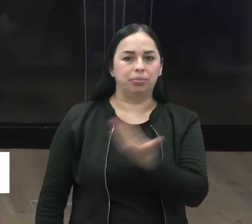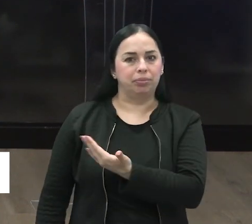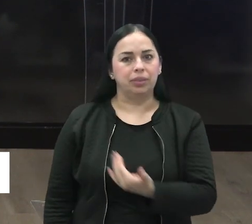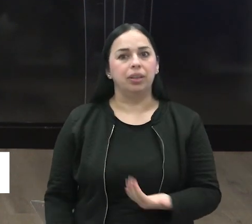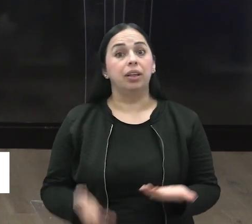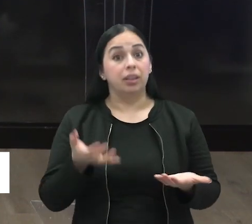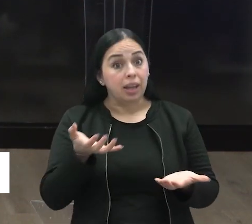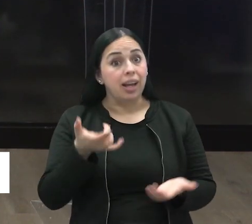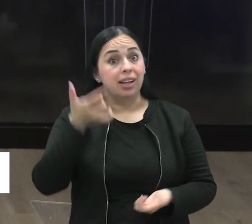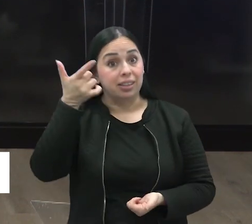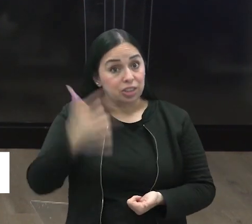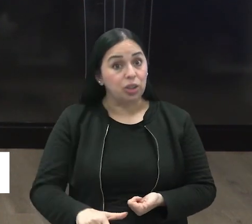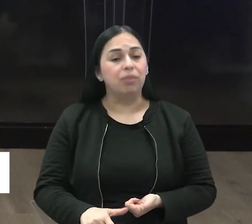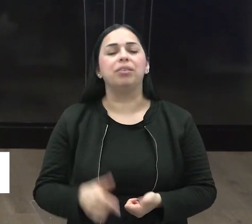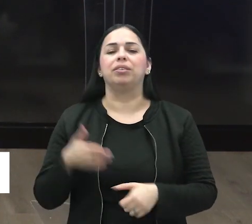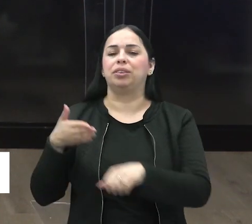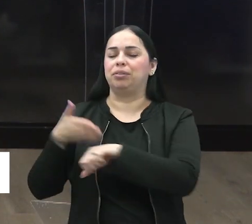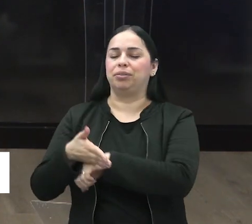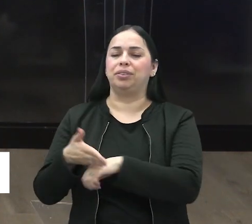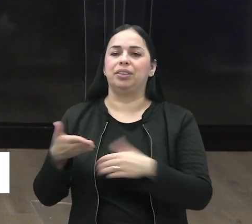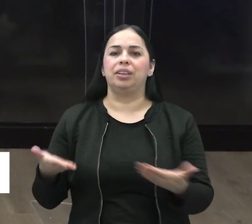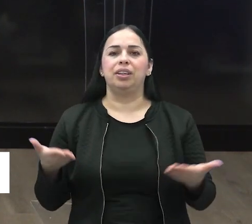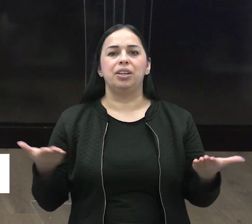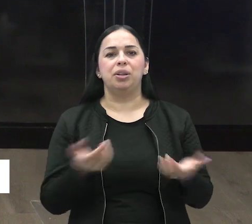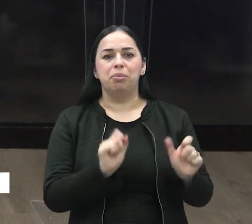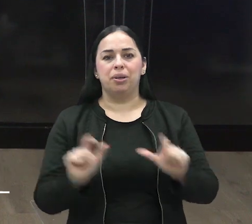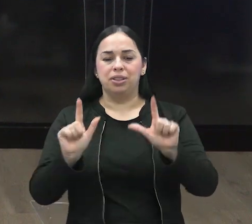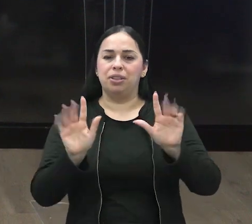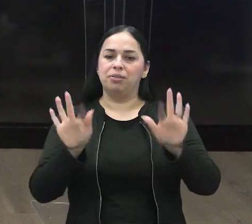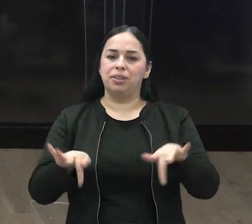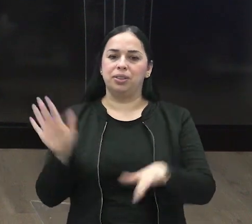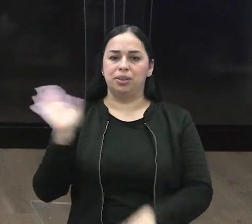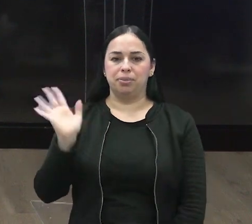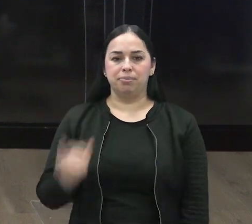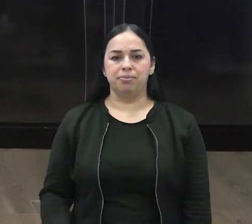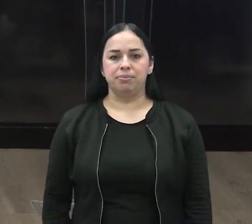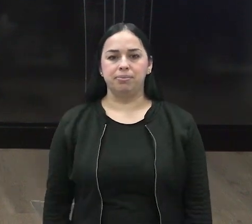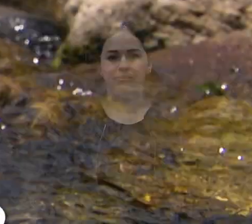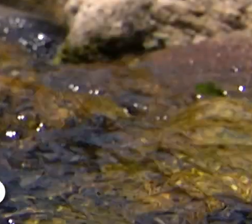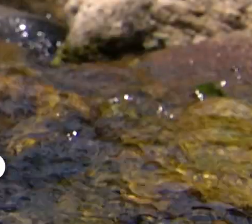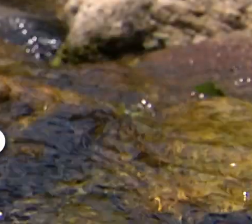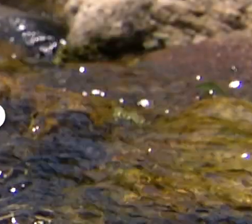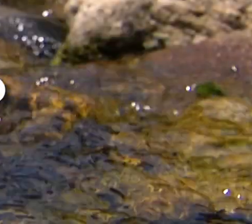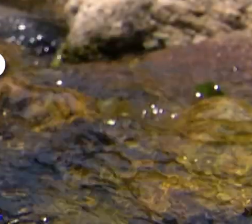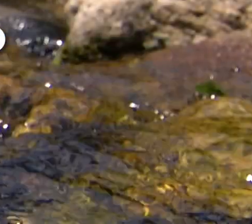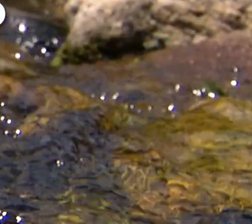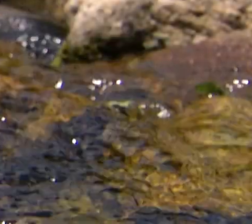Câmara SJC. Se quiser rever, é só acessar. A gente fica por aqui. Tchau, tchau!